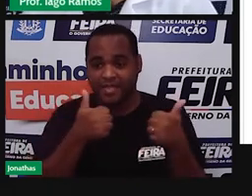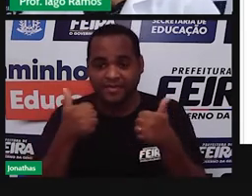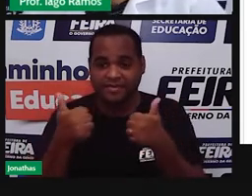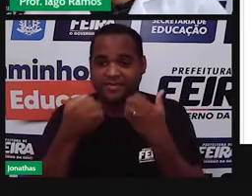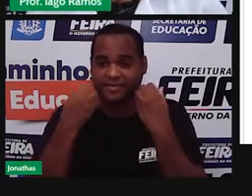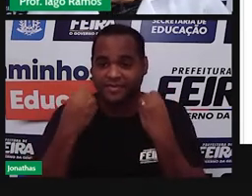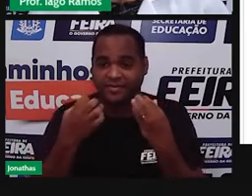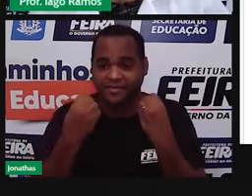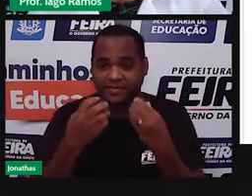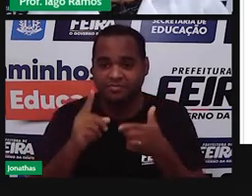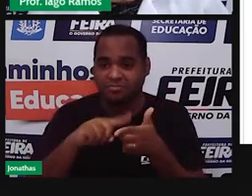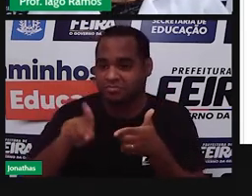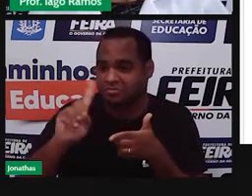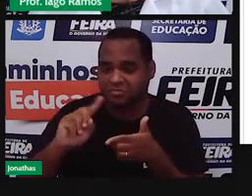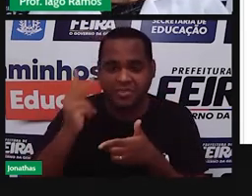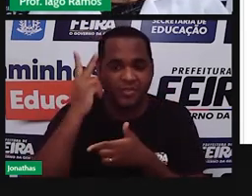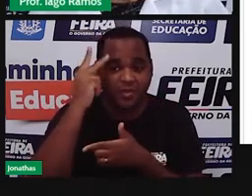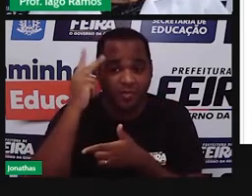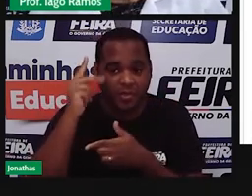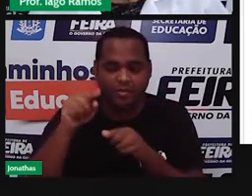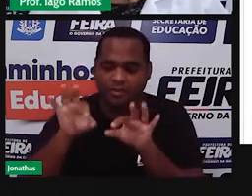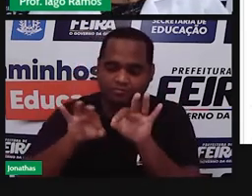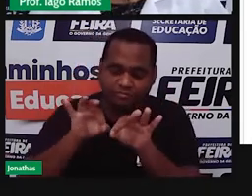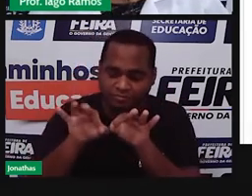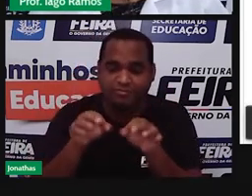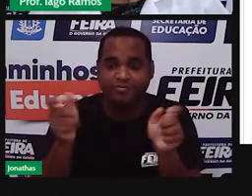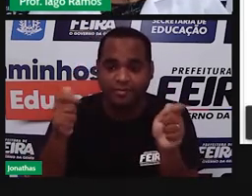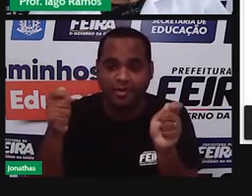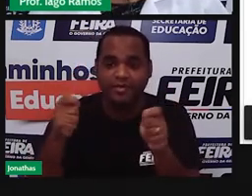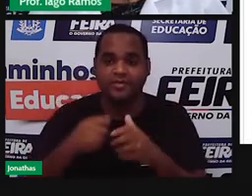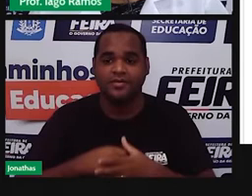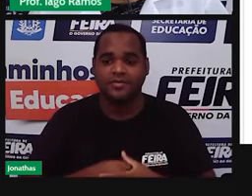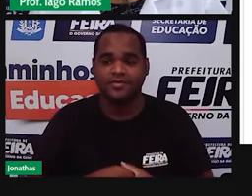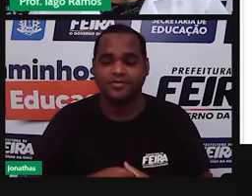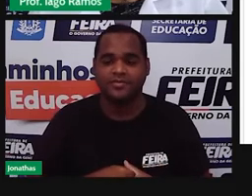tem problema. A gente conserta.